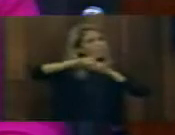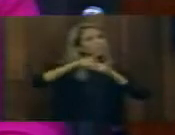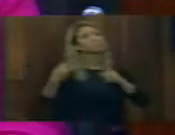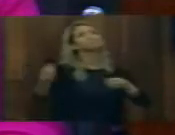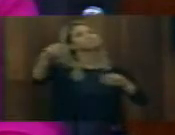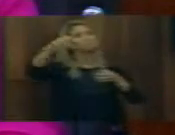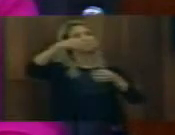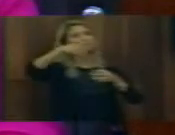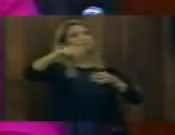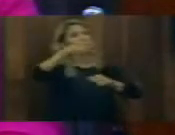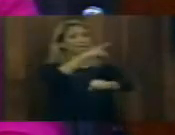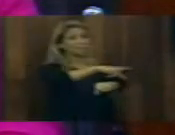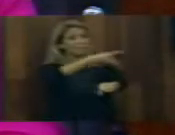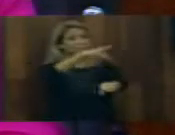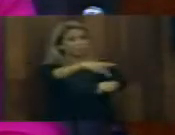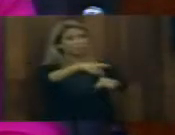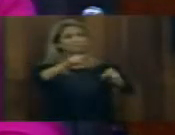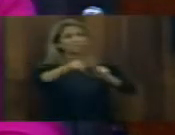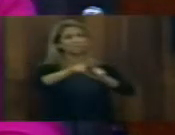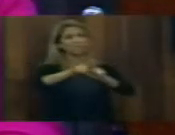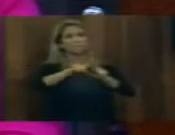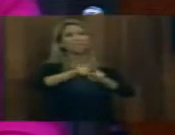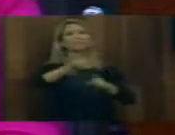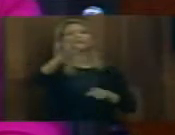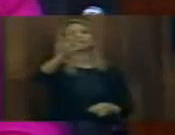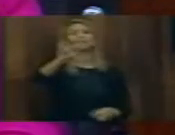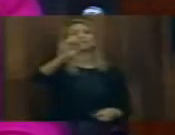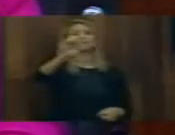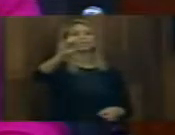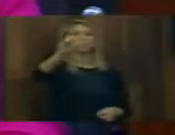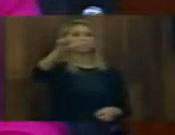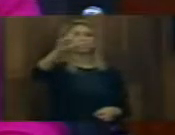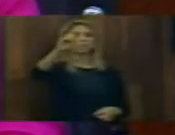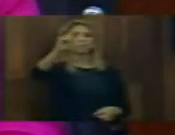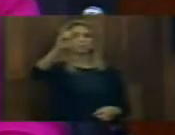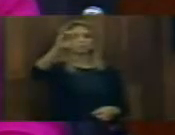da pedagogia e da teologia. Requerimento